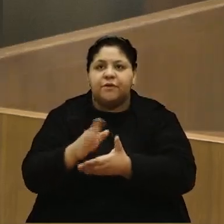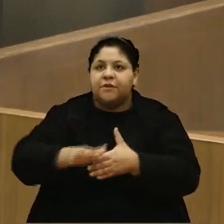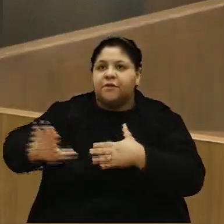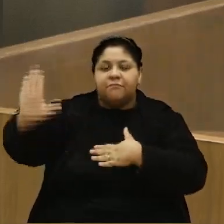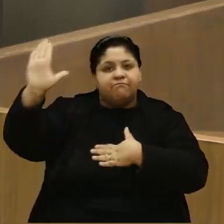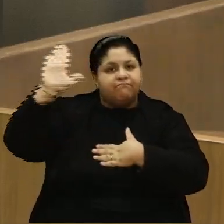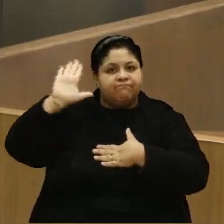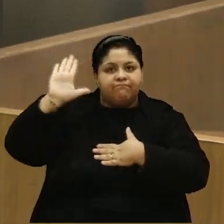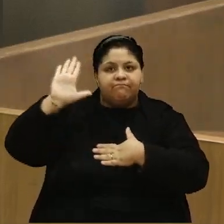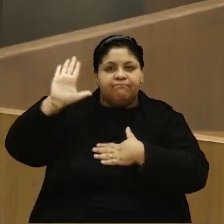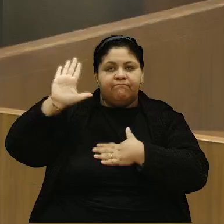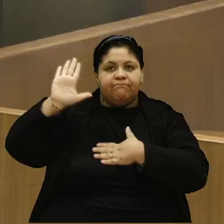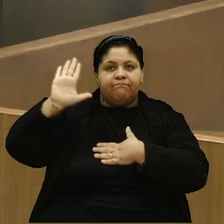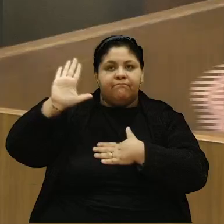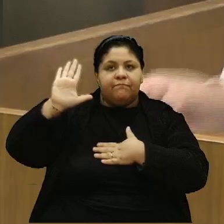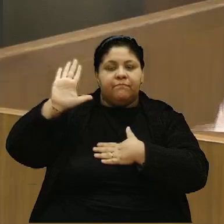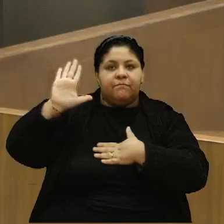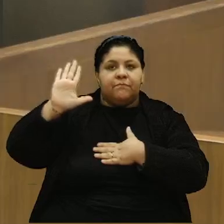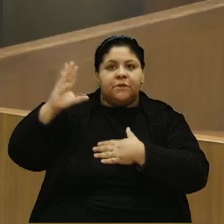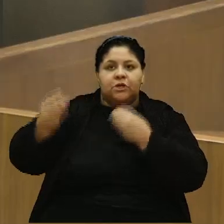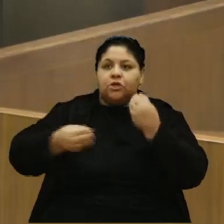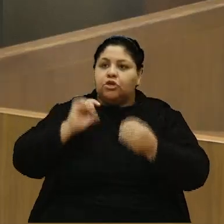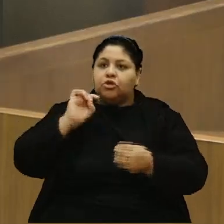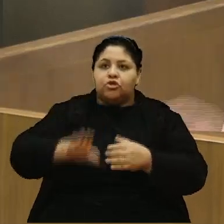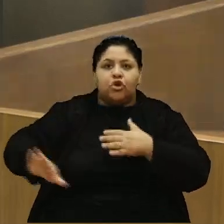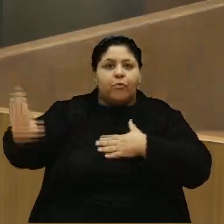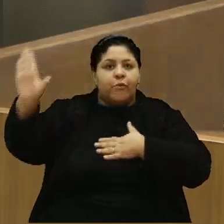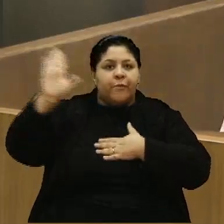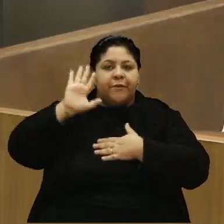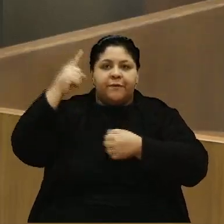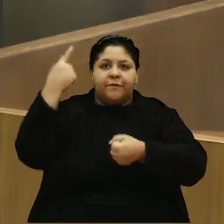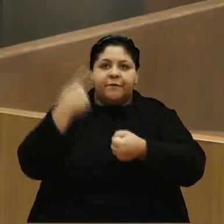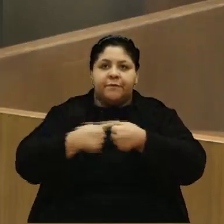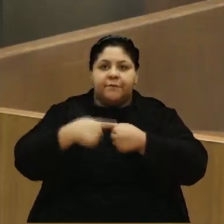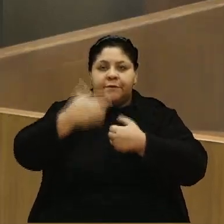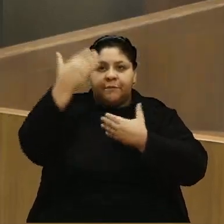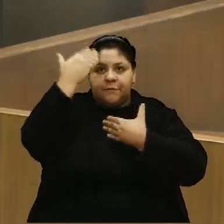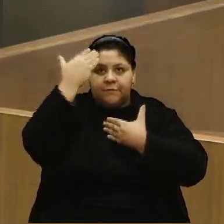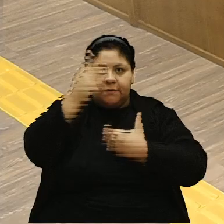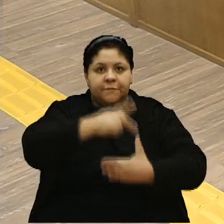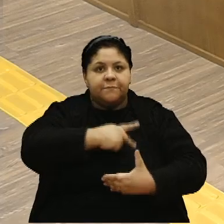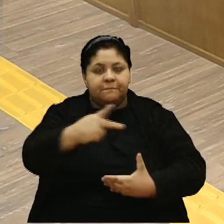promessas que estão ficando como promessas na nossa cidade. Obrigada, senhor